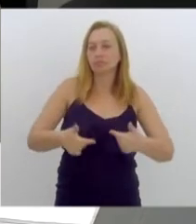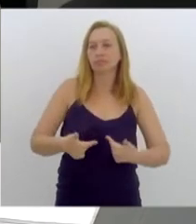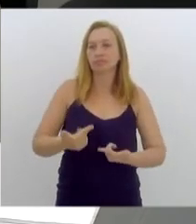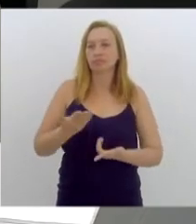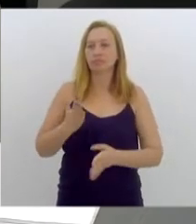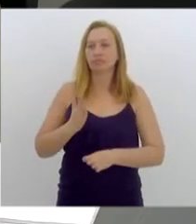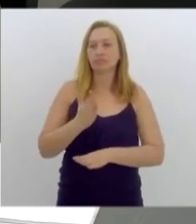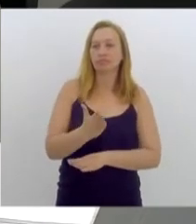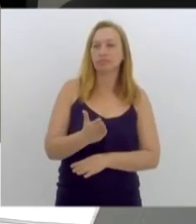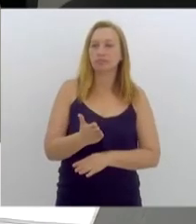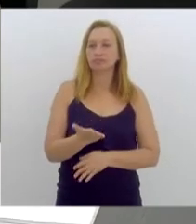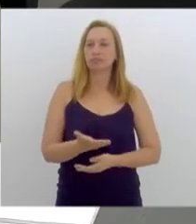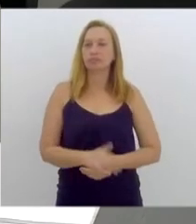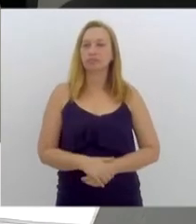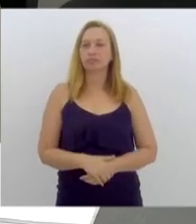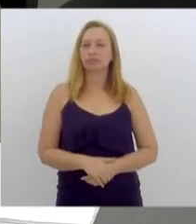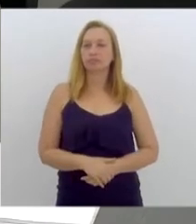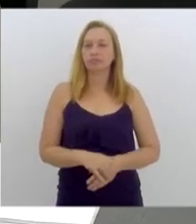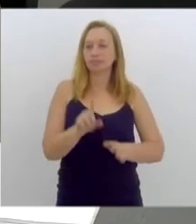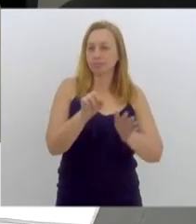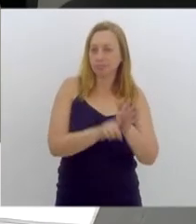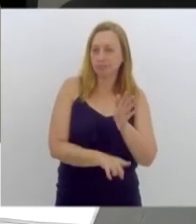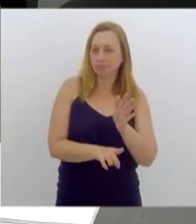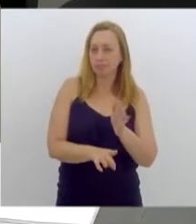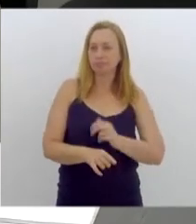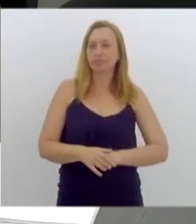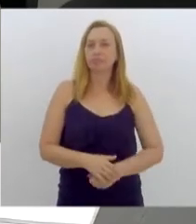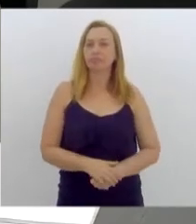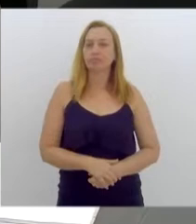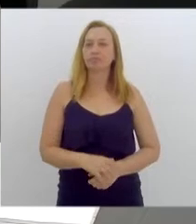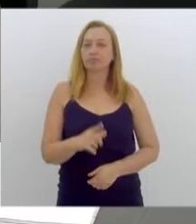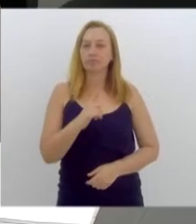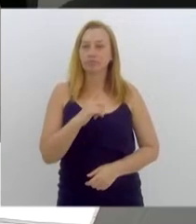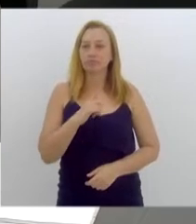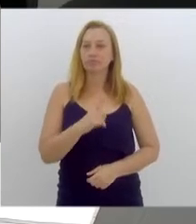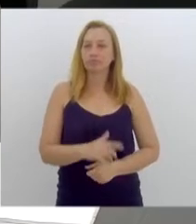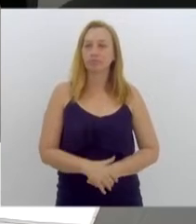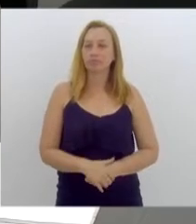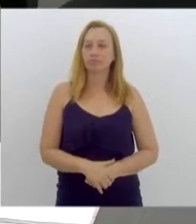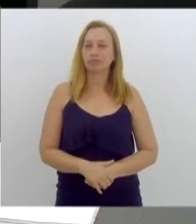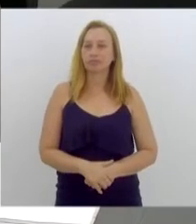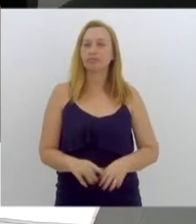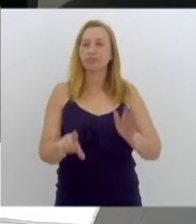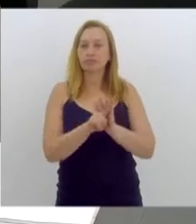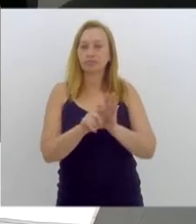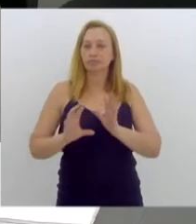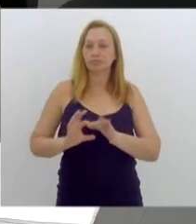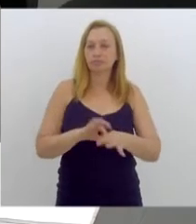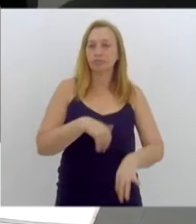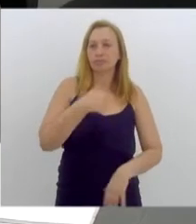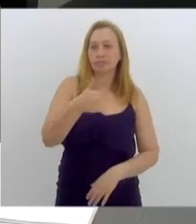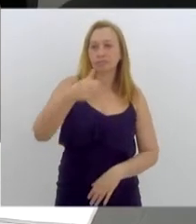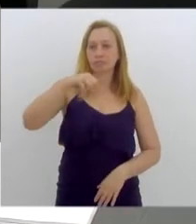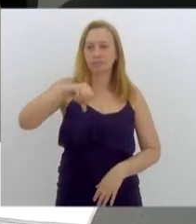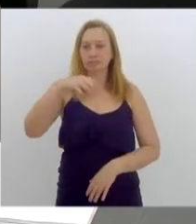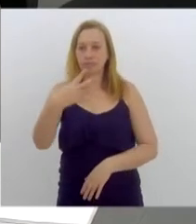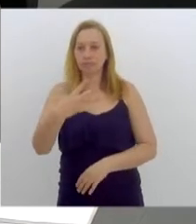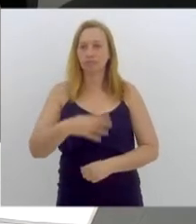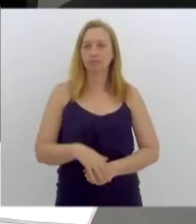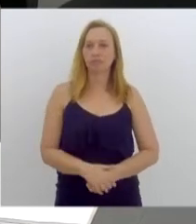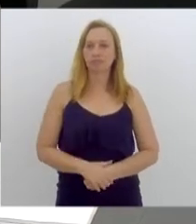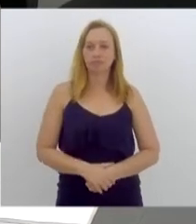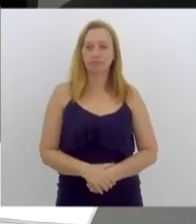em decorrência dessa redução que foi feita a da lei complementar o 94